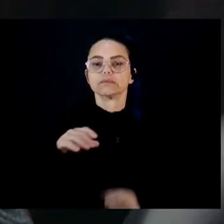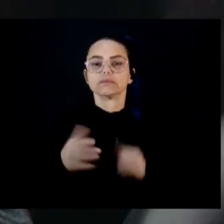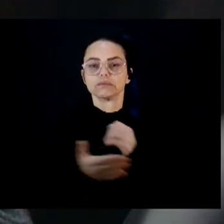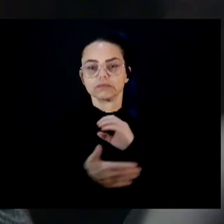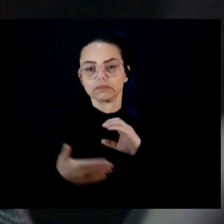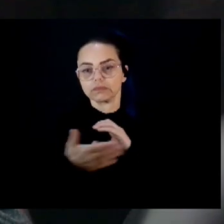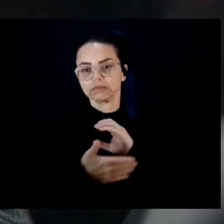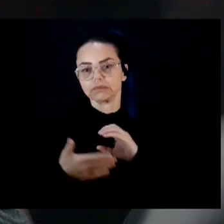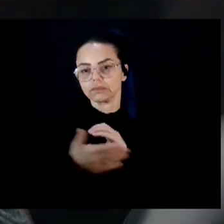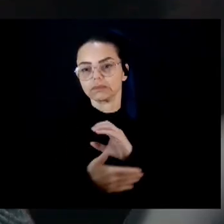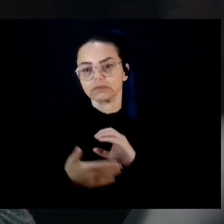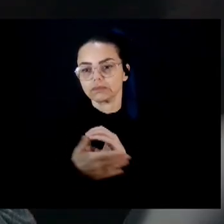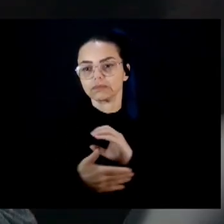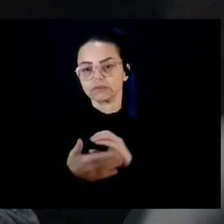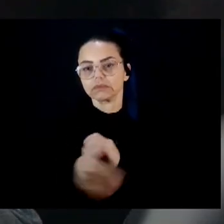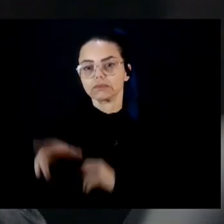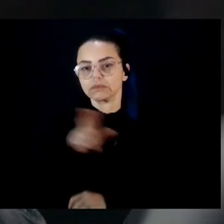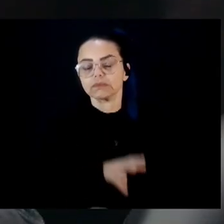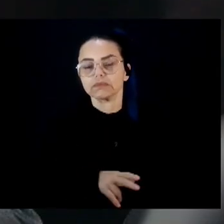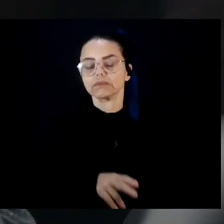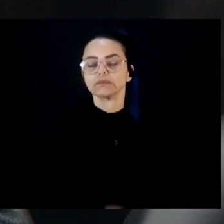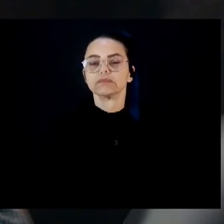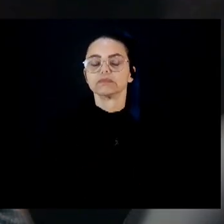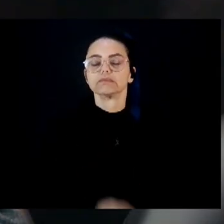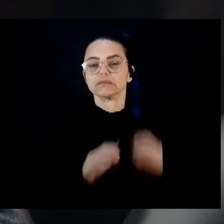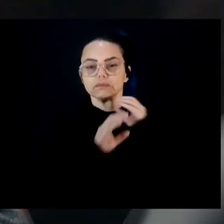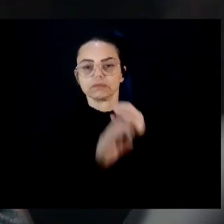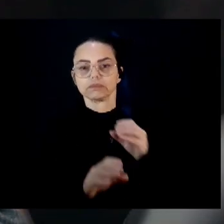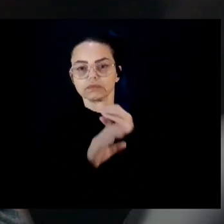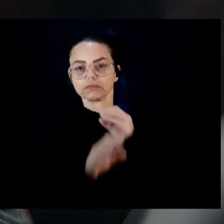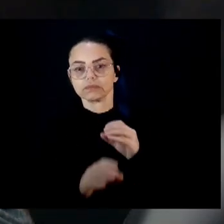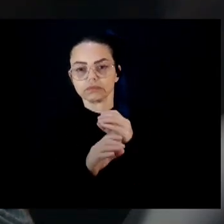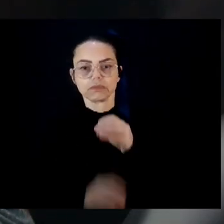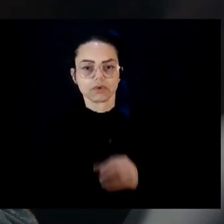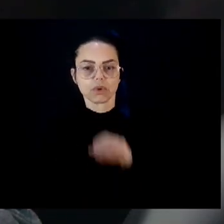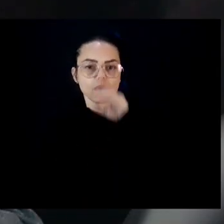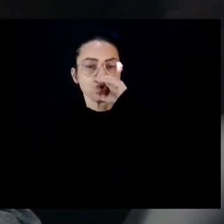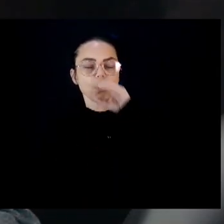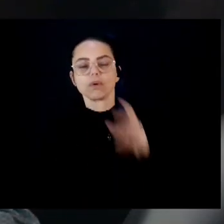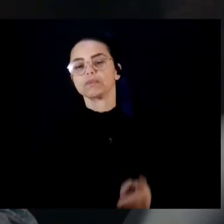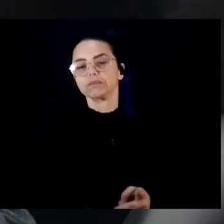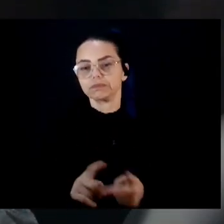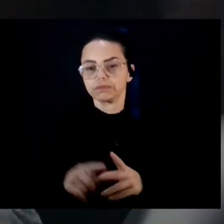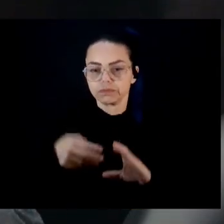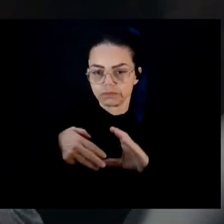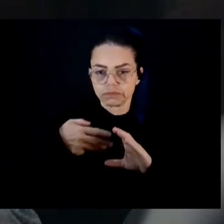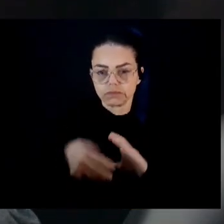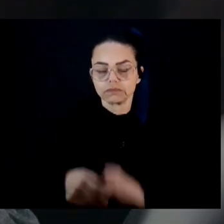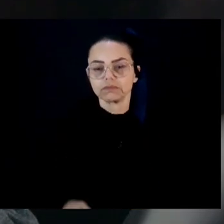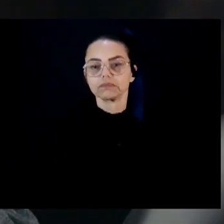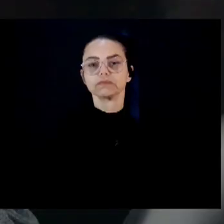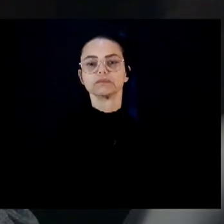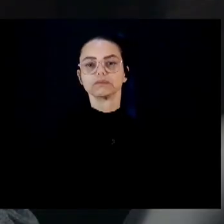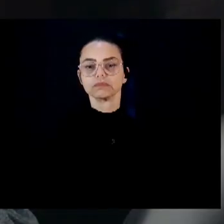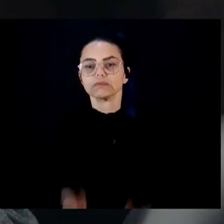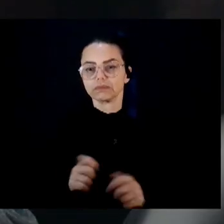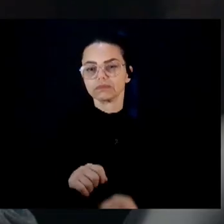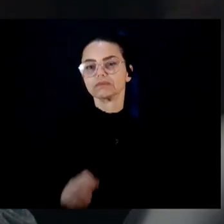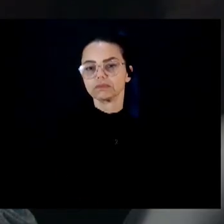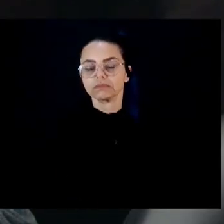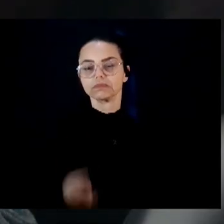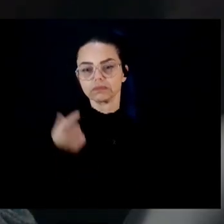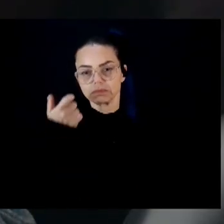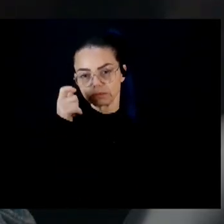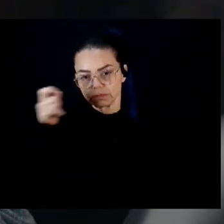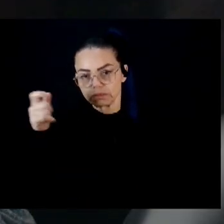ali usando o suplemento. Ou um shake, ou um whey protein, ou um colágeno, que pode ser muito interessante,